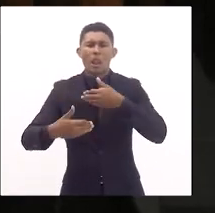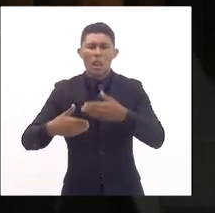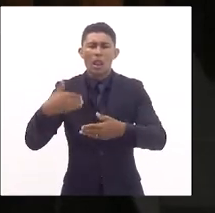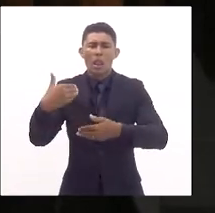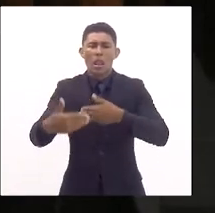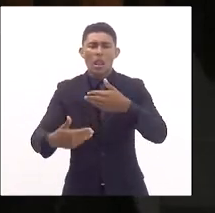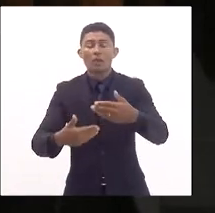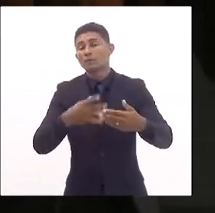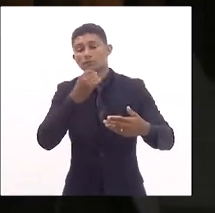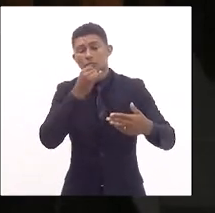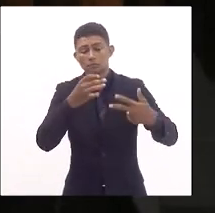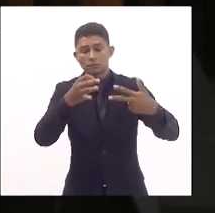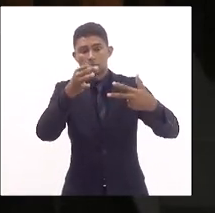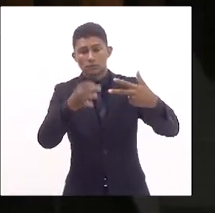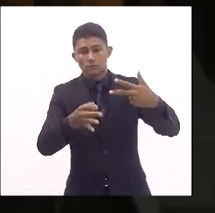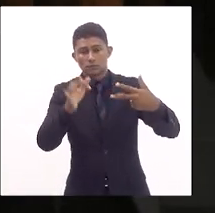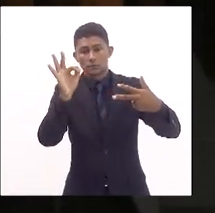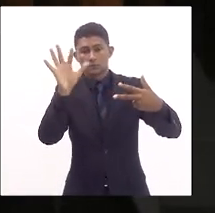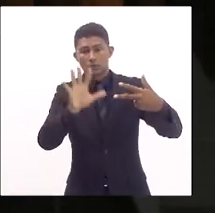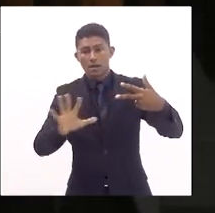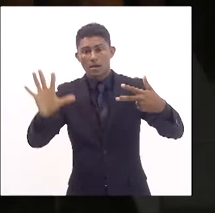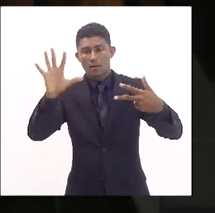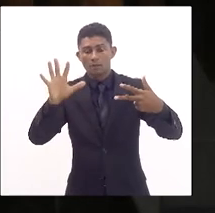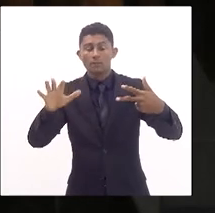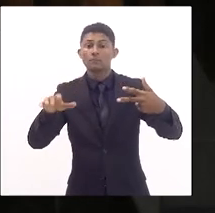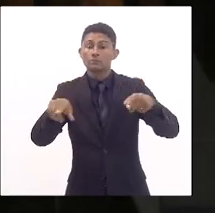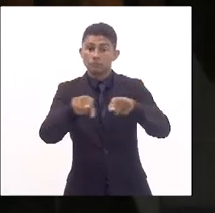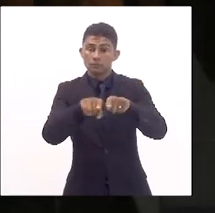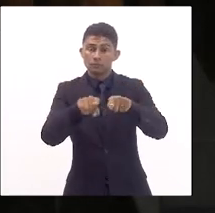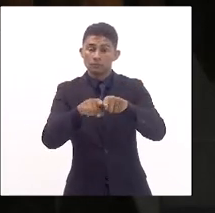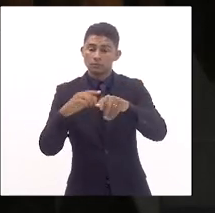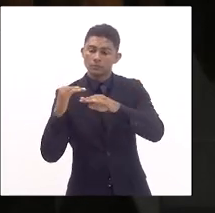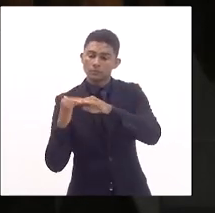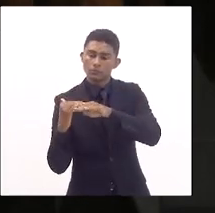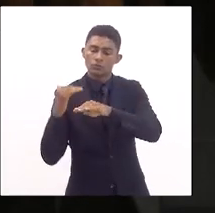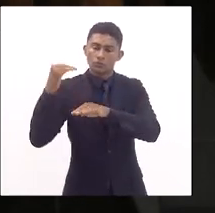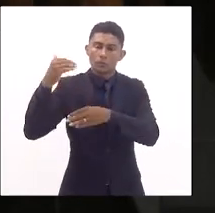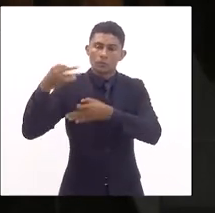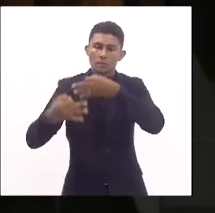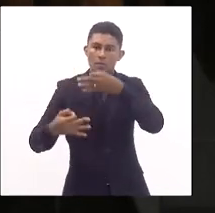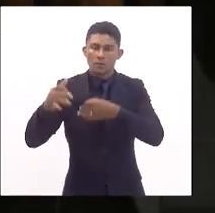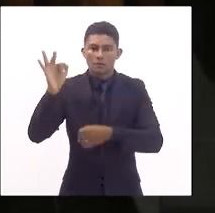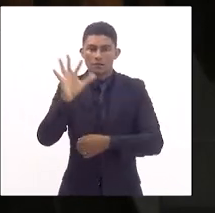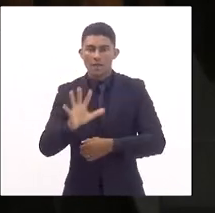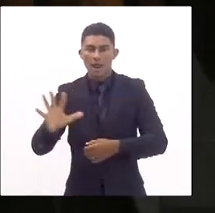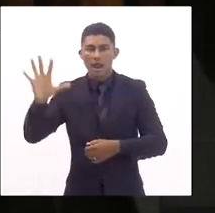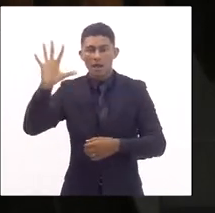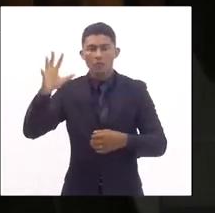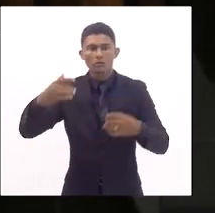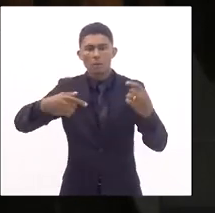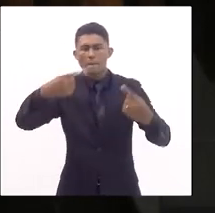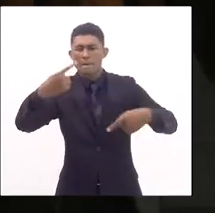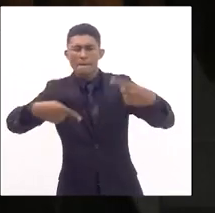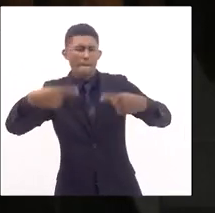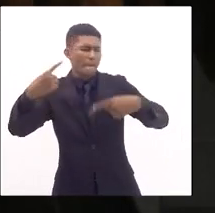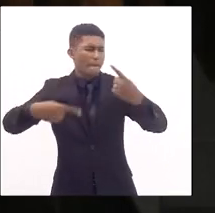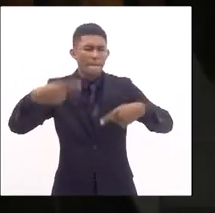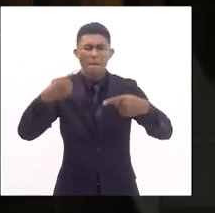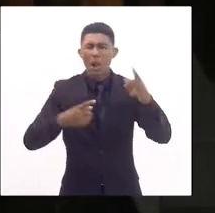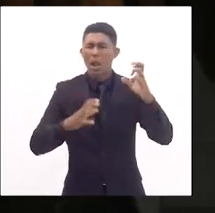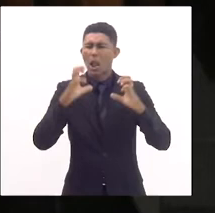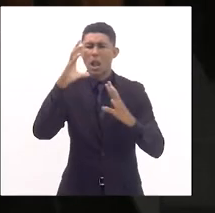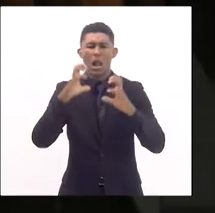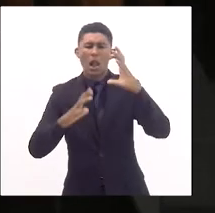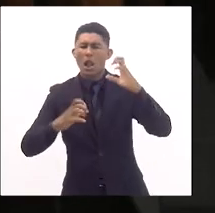tô falando do Poder Executivo Federal e o Supremo Tribunal Federal ficam brigando sucessivamente